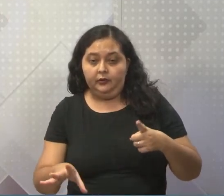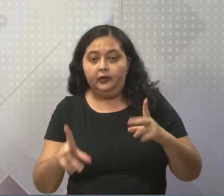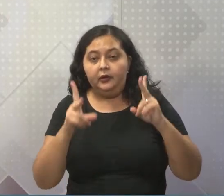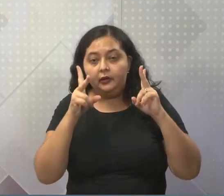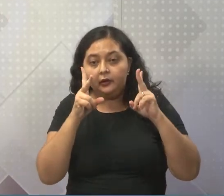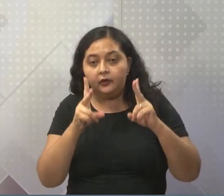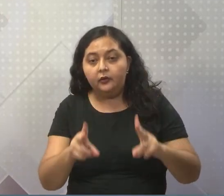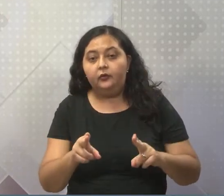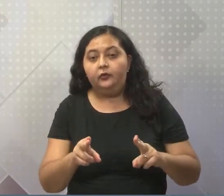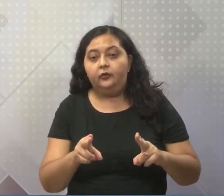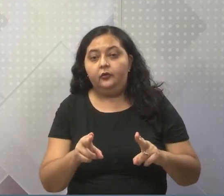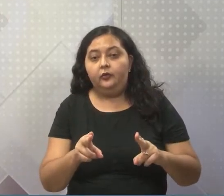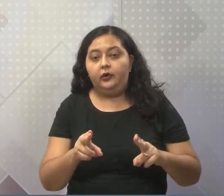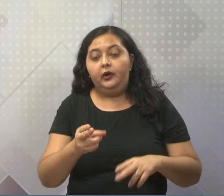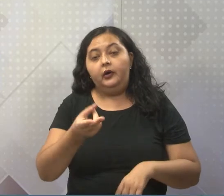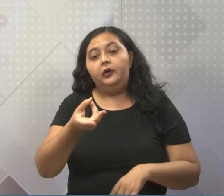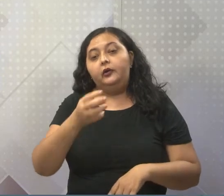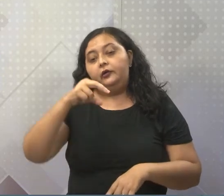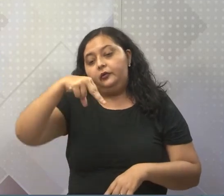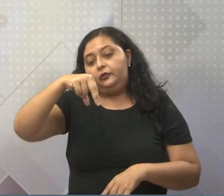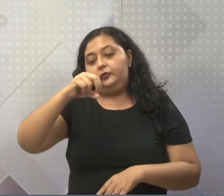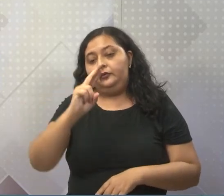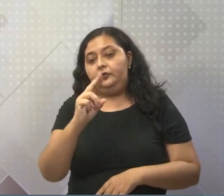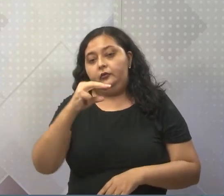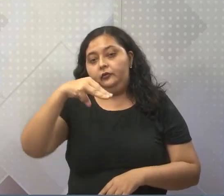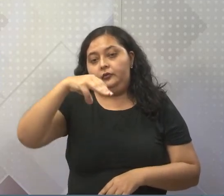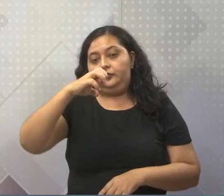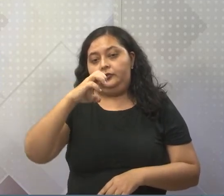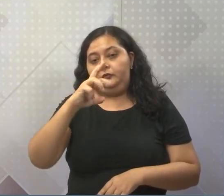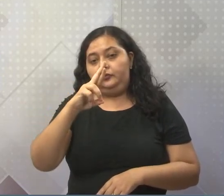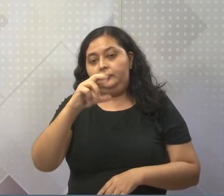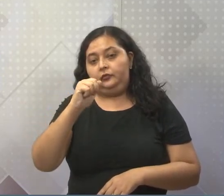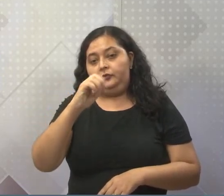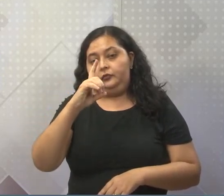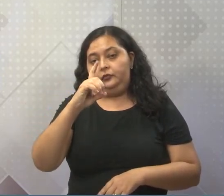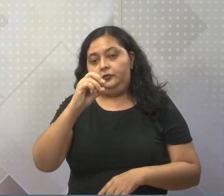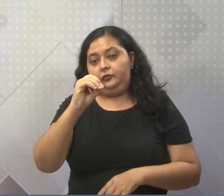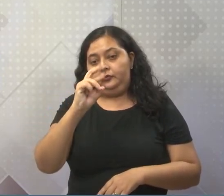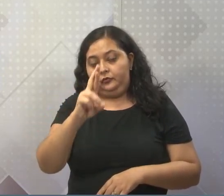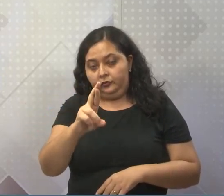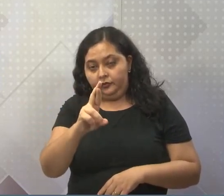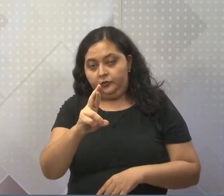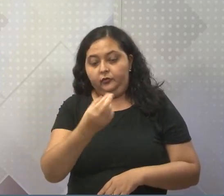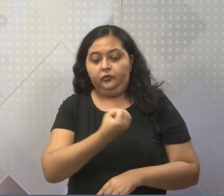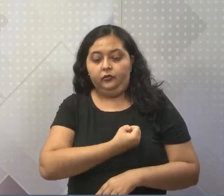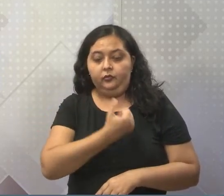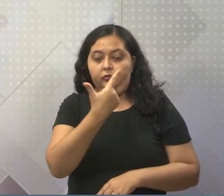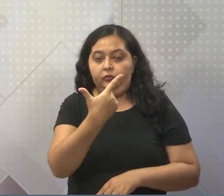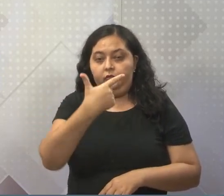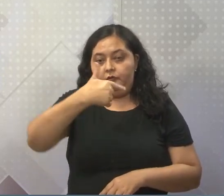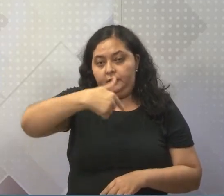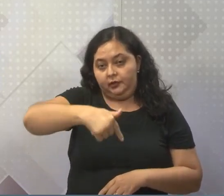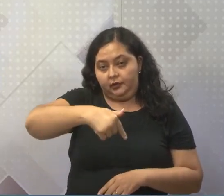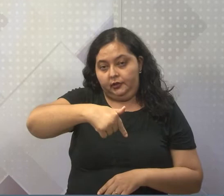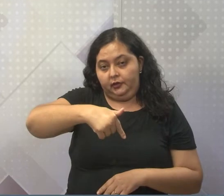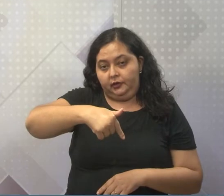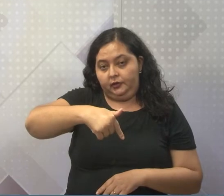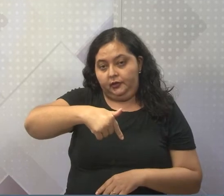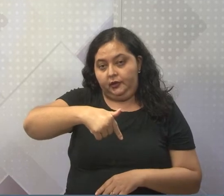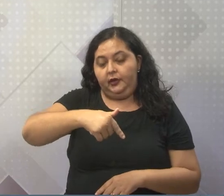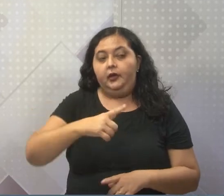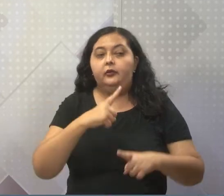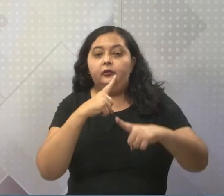equivalente, contanto que o meu numerador seja 27. Para que aqui seja 27, eu